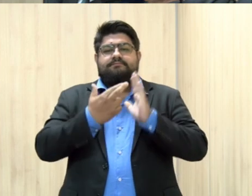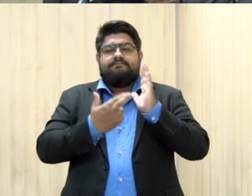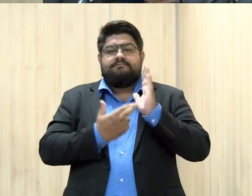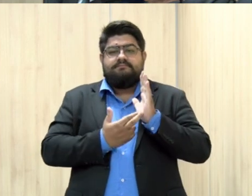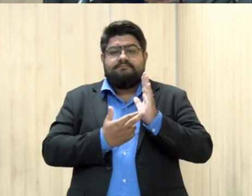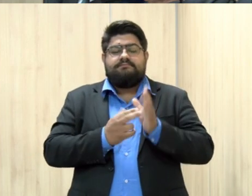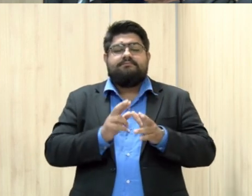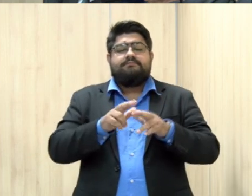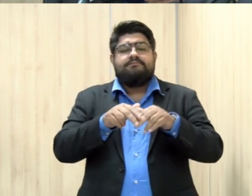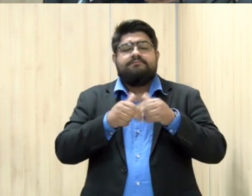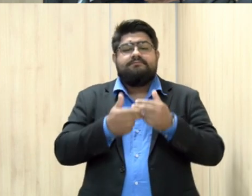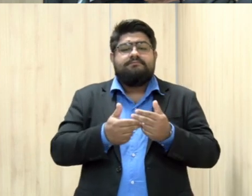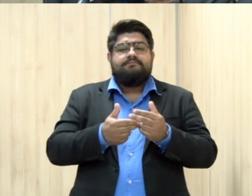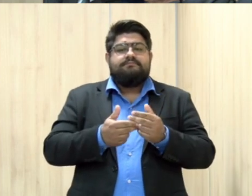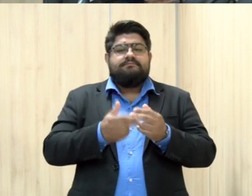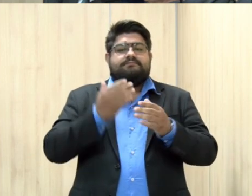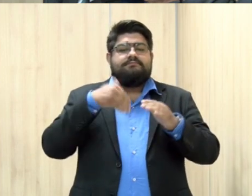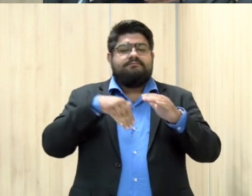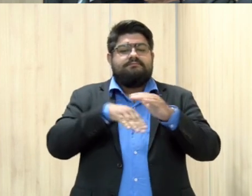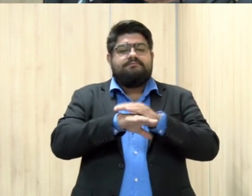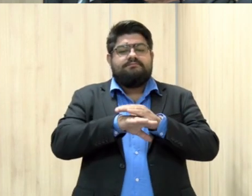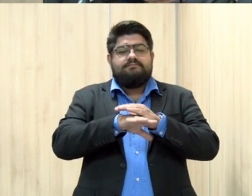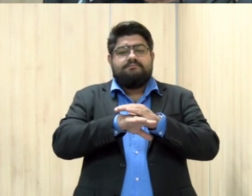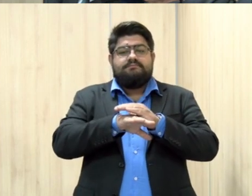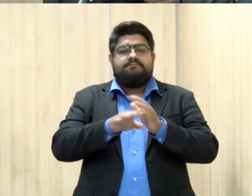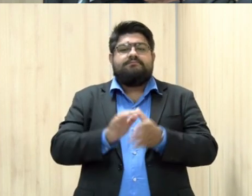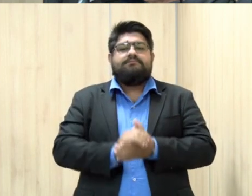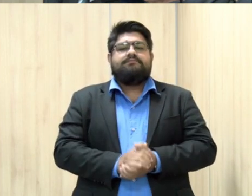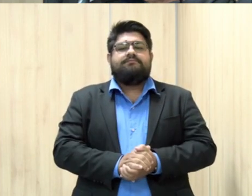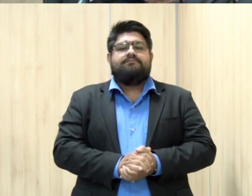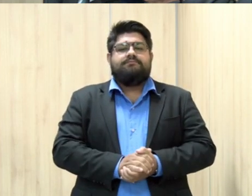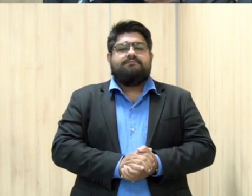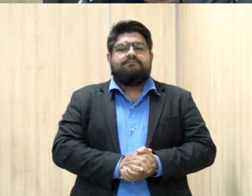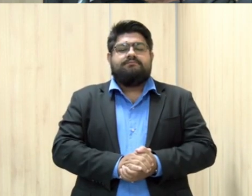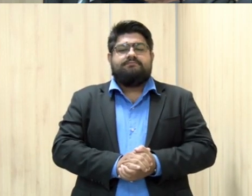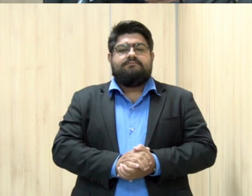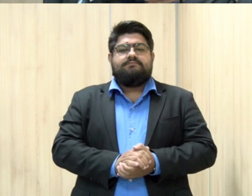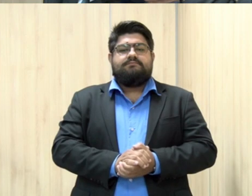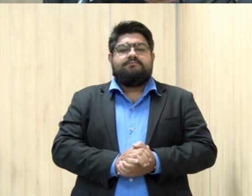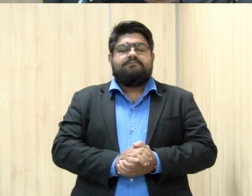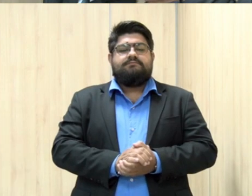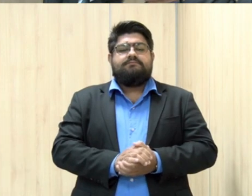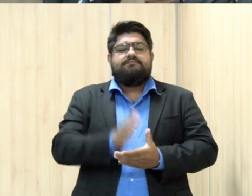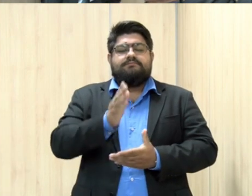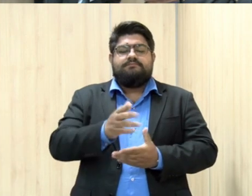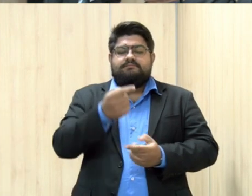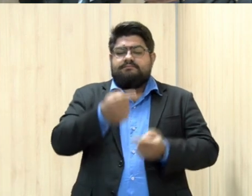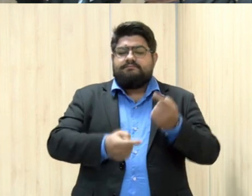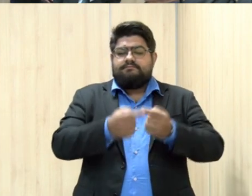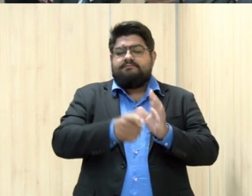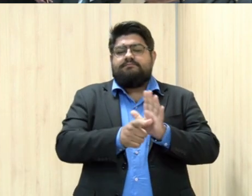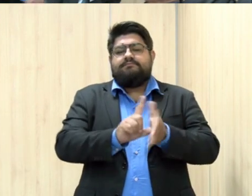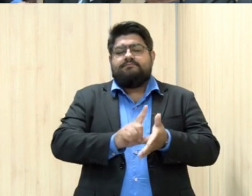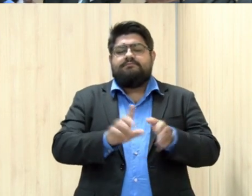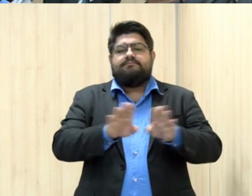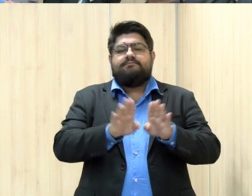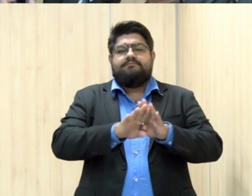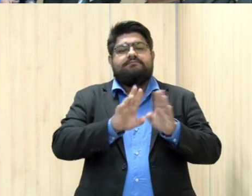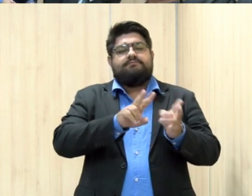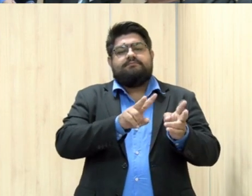pelo arquivamento com a respectiva Como já deliberada por essa comissão